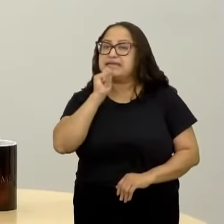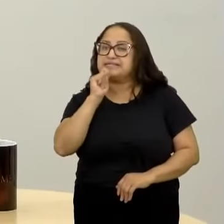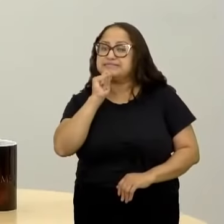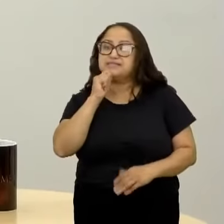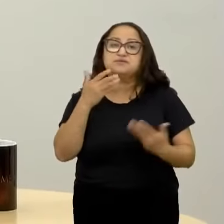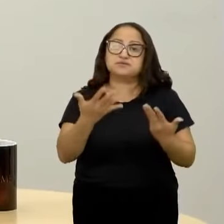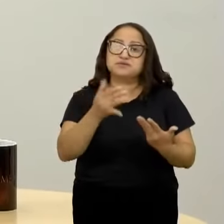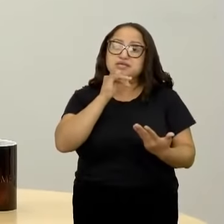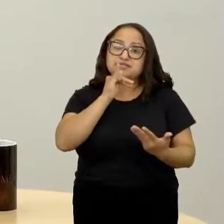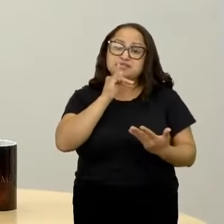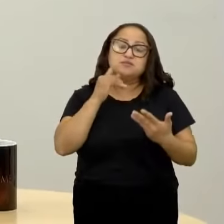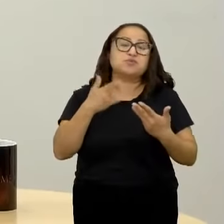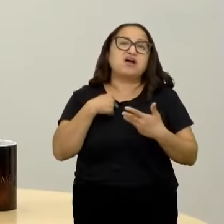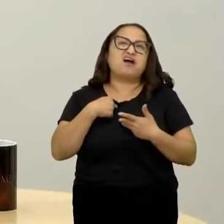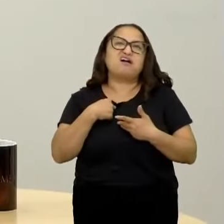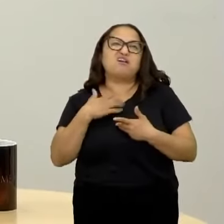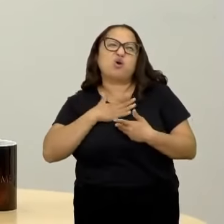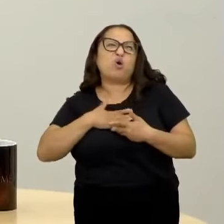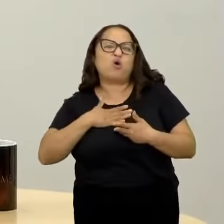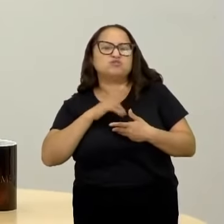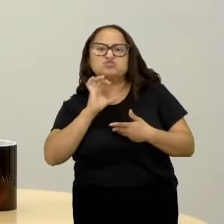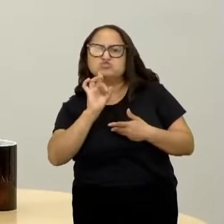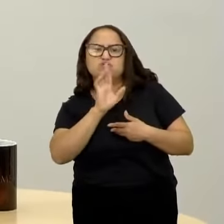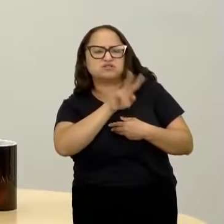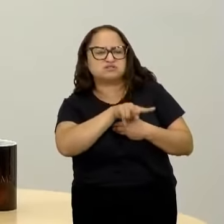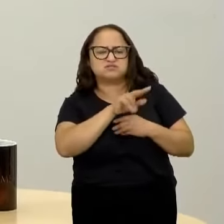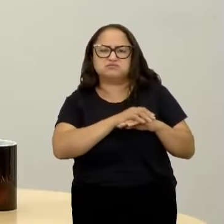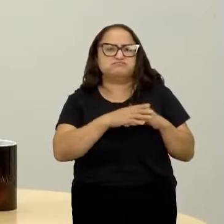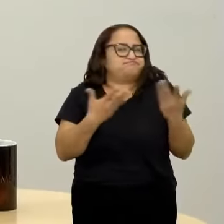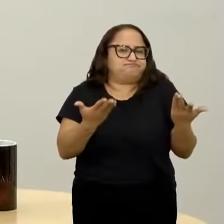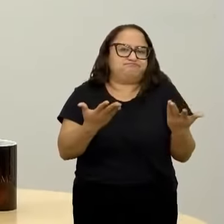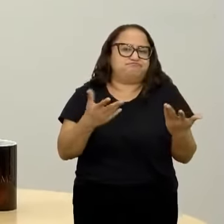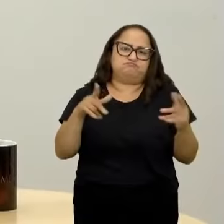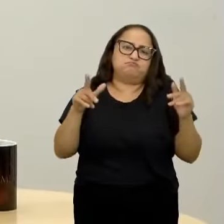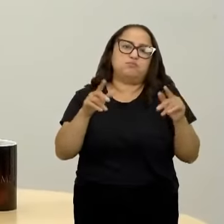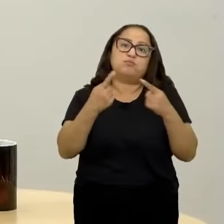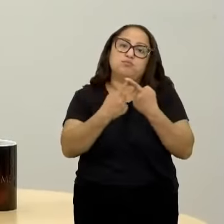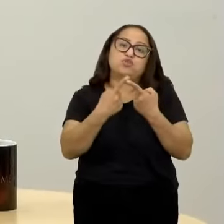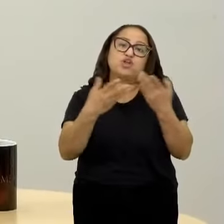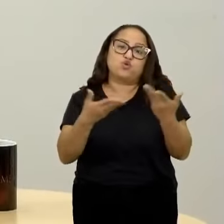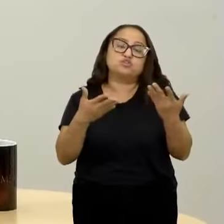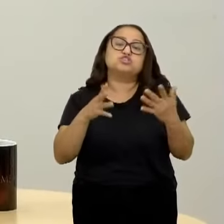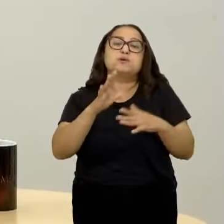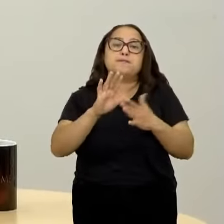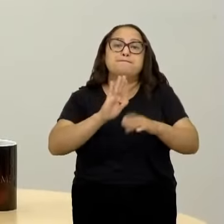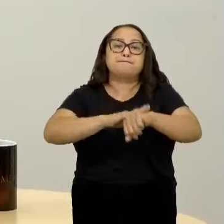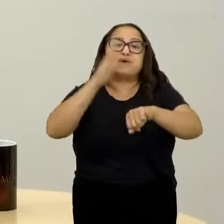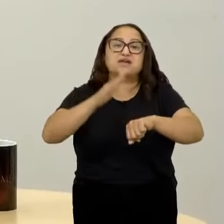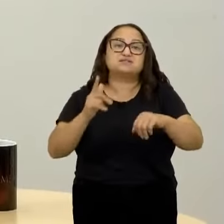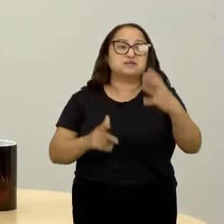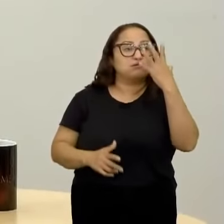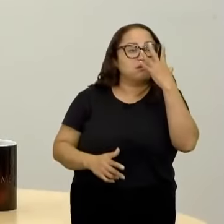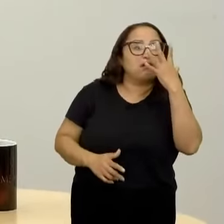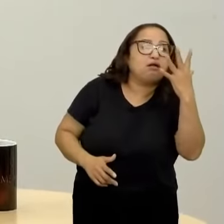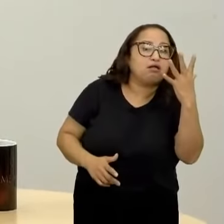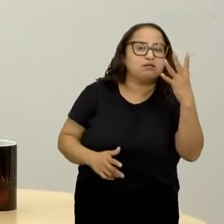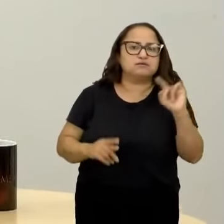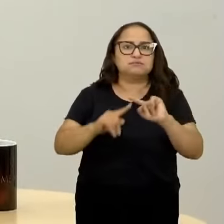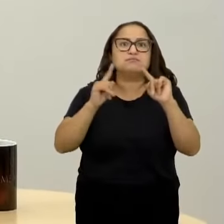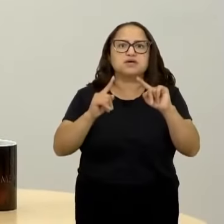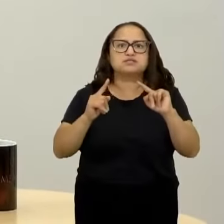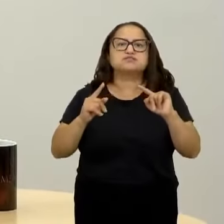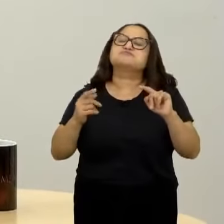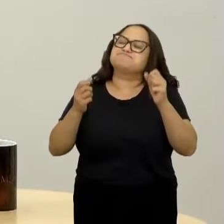não pode se culpar né geração aí só gosto de assistir né porque existe mesmo essa esse apelo para isso mas volto a insistir gente tente